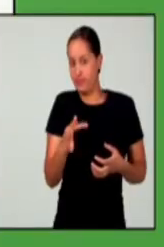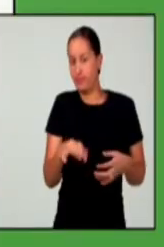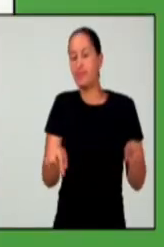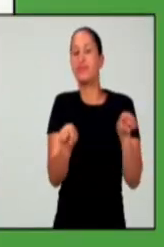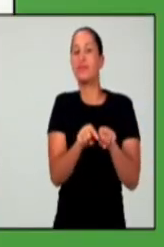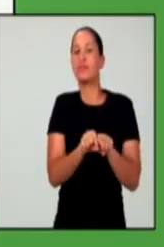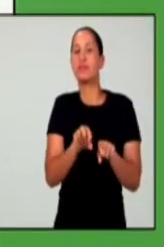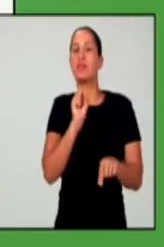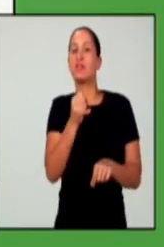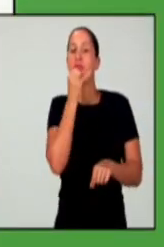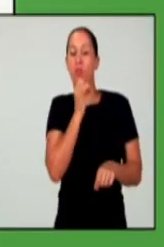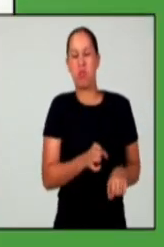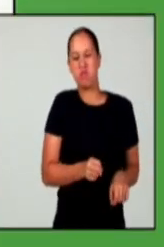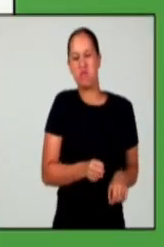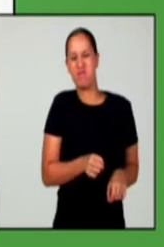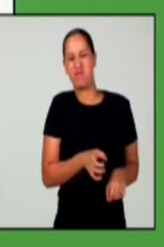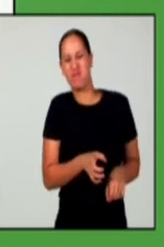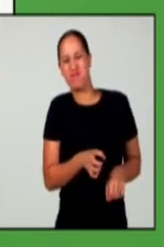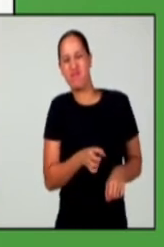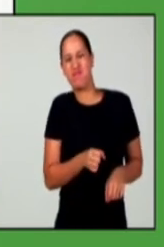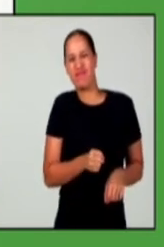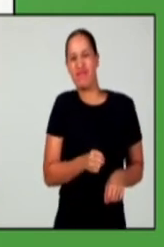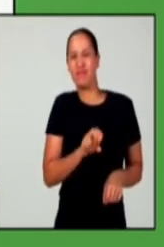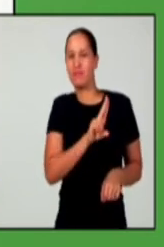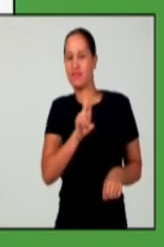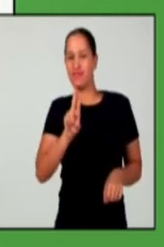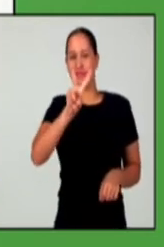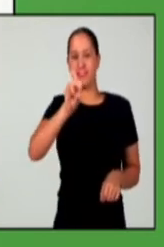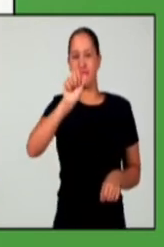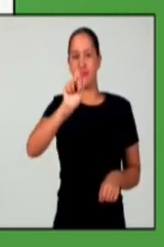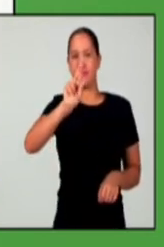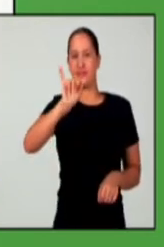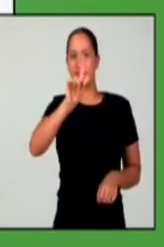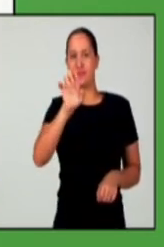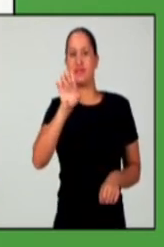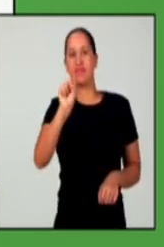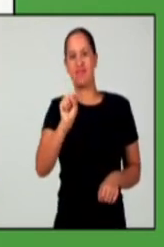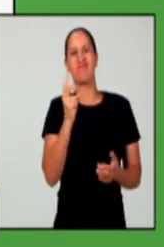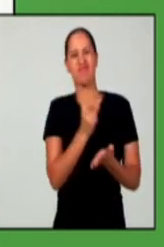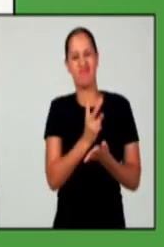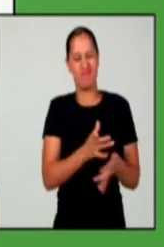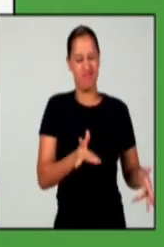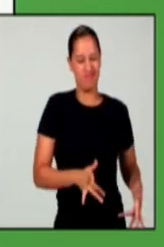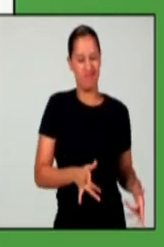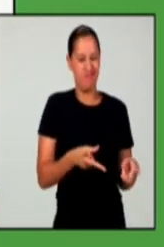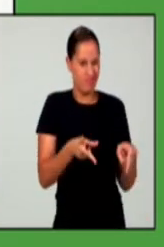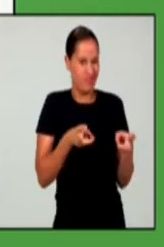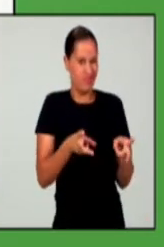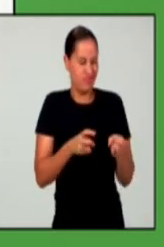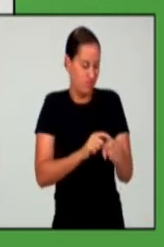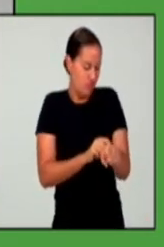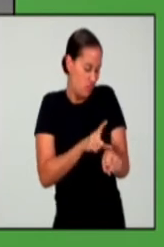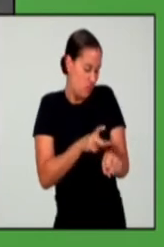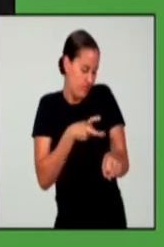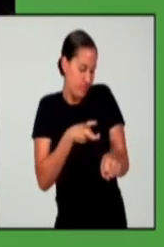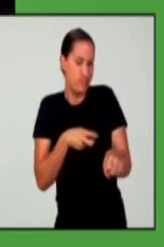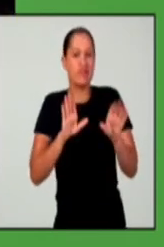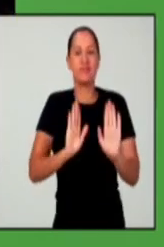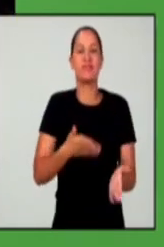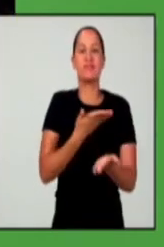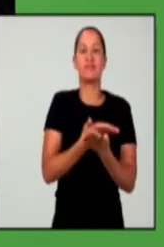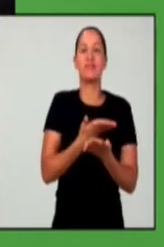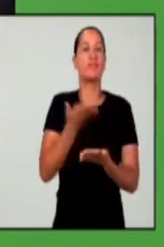O mau funcionamento das válvulas pode ocasionar a formação de varizes, que frequentemente podem ser vistas sob a pele. Nós